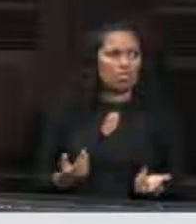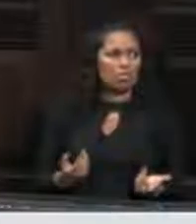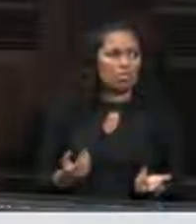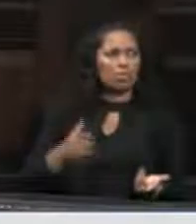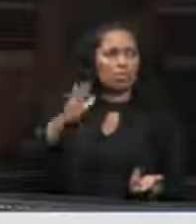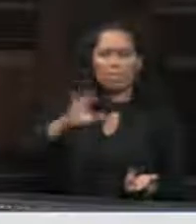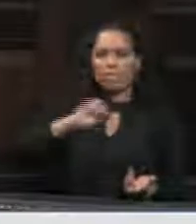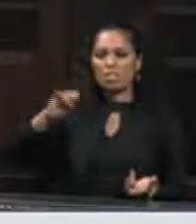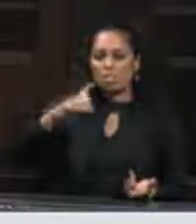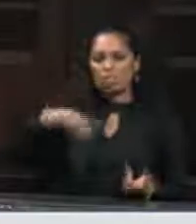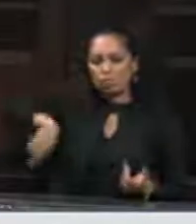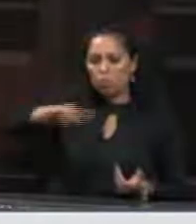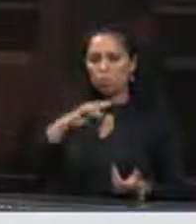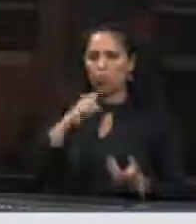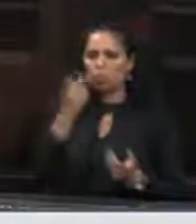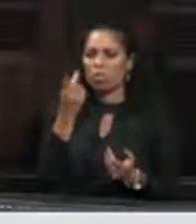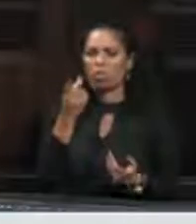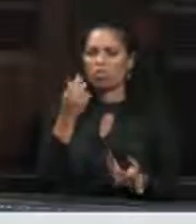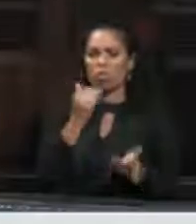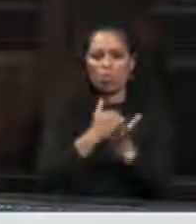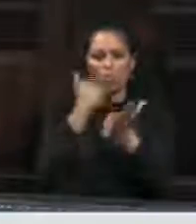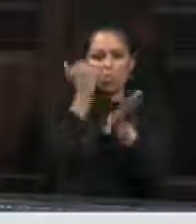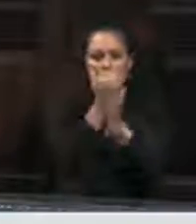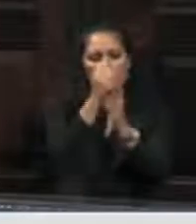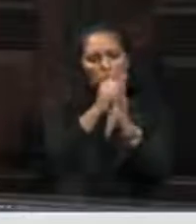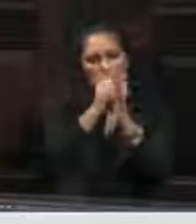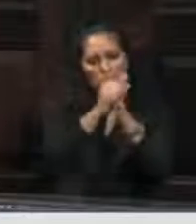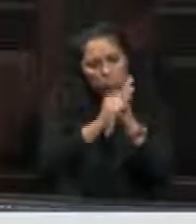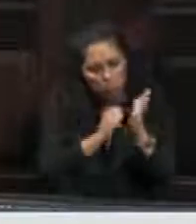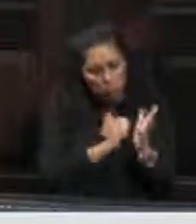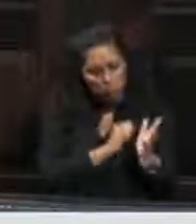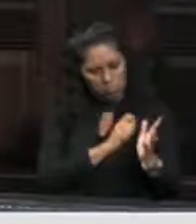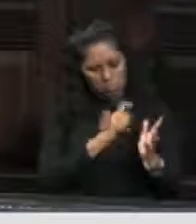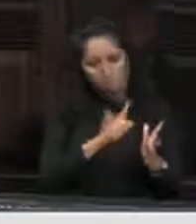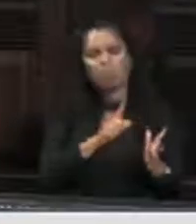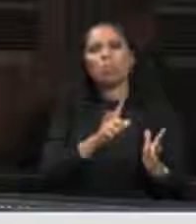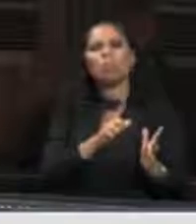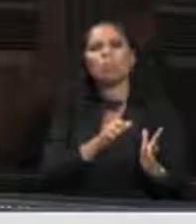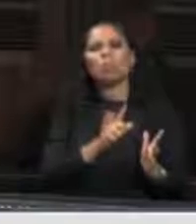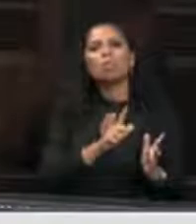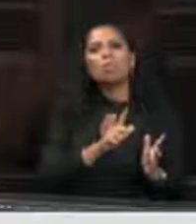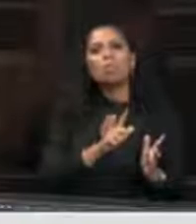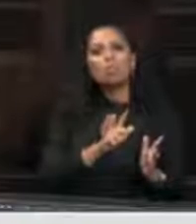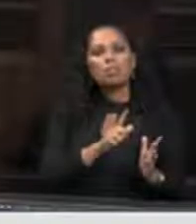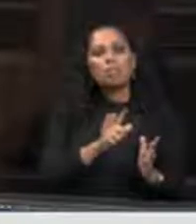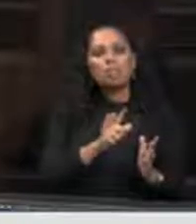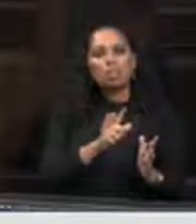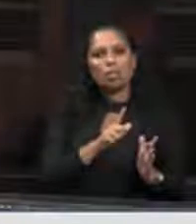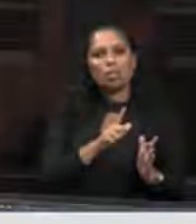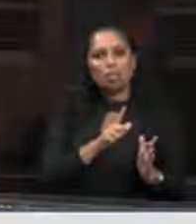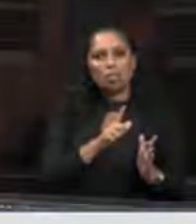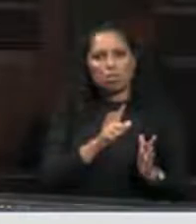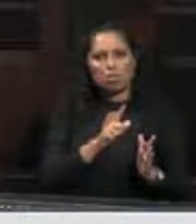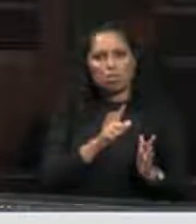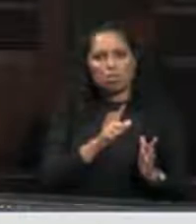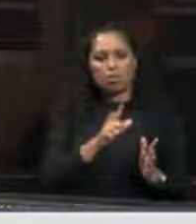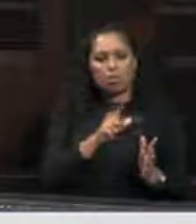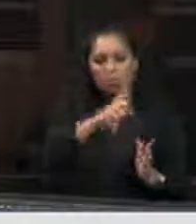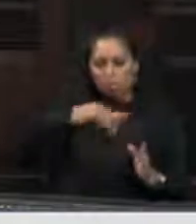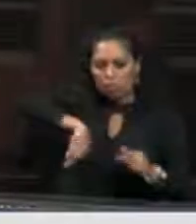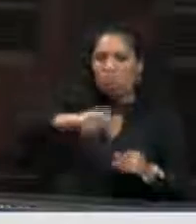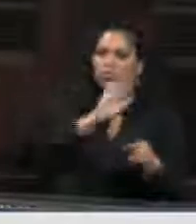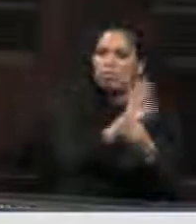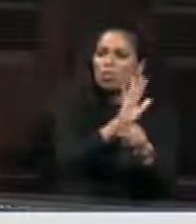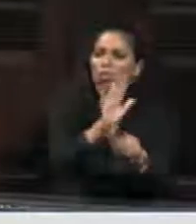dermos aumento salarial para que essas pessoas passem a ter uma vida minimamente digna, com